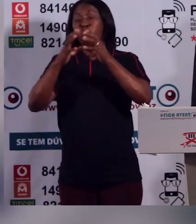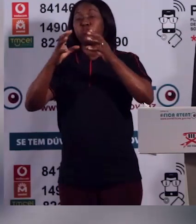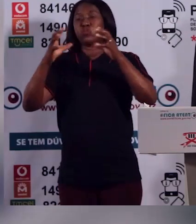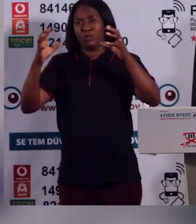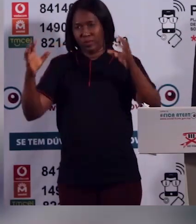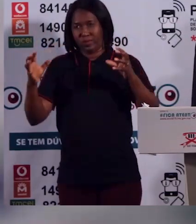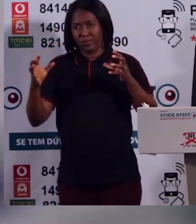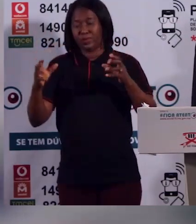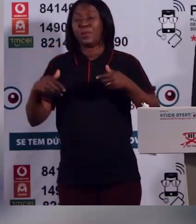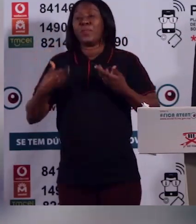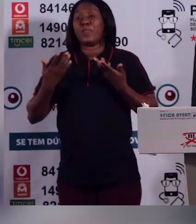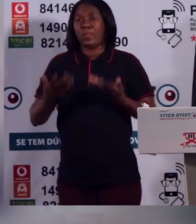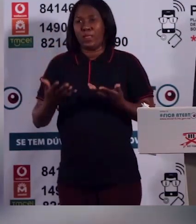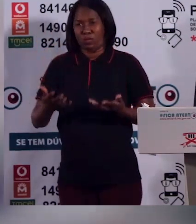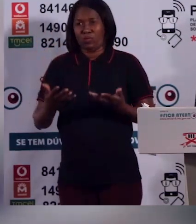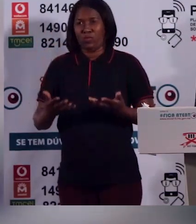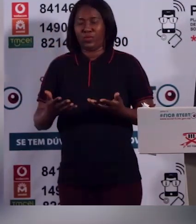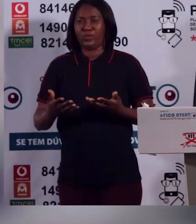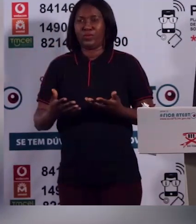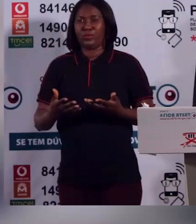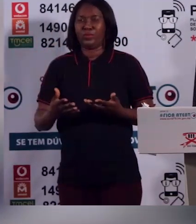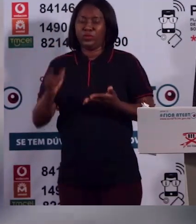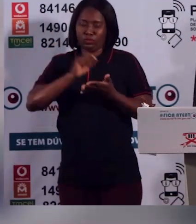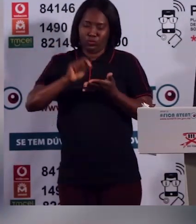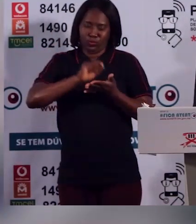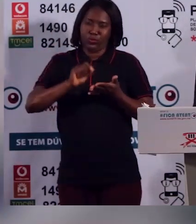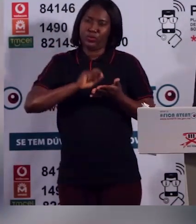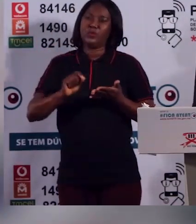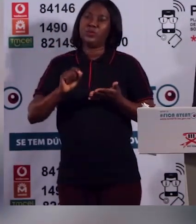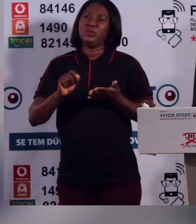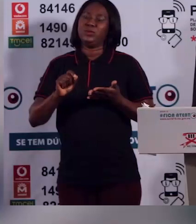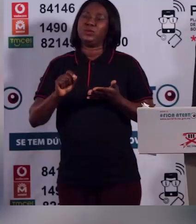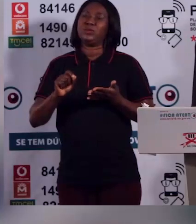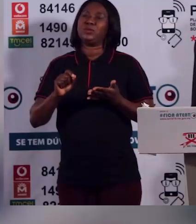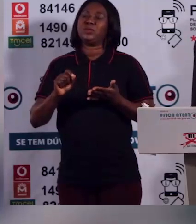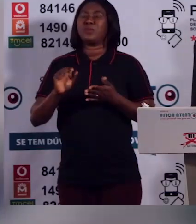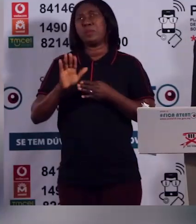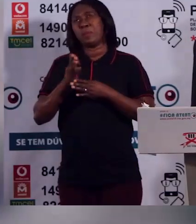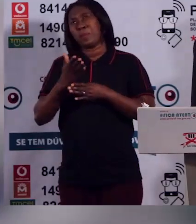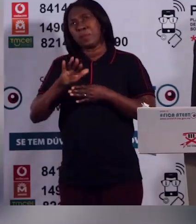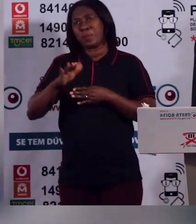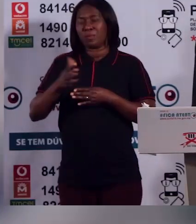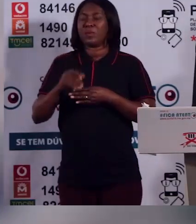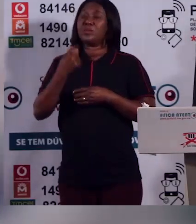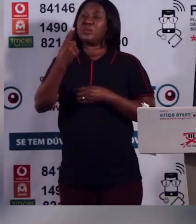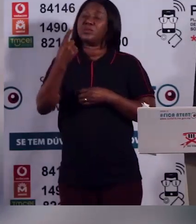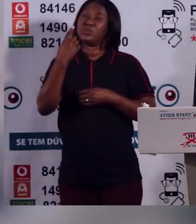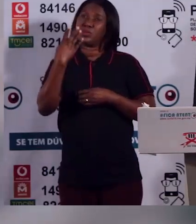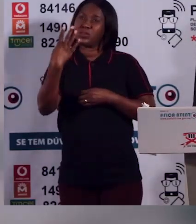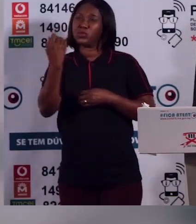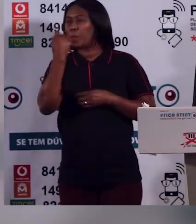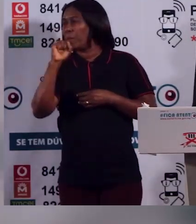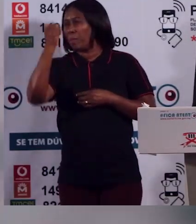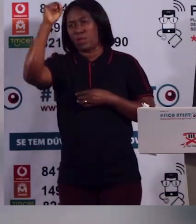e, neste momento, a nível global, estão registados um pouco mais de 14 milhões e meio